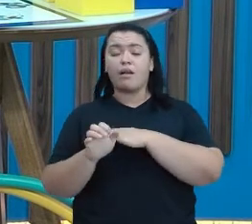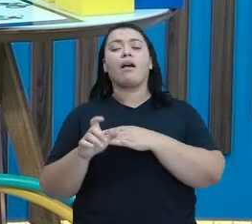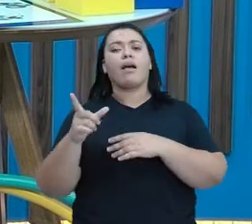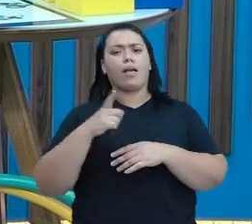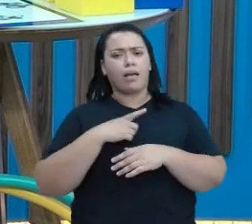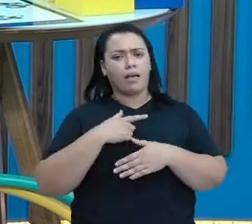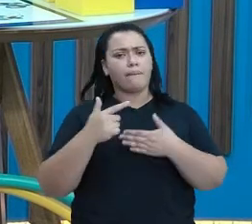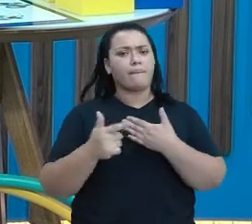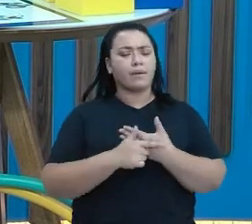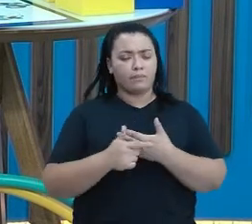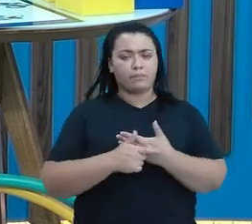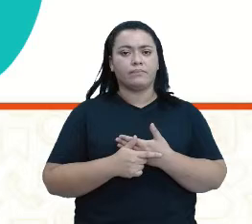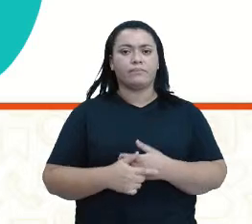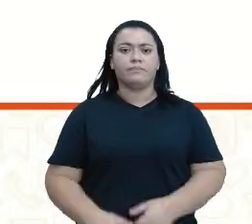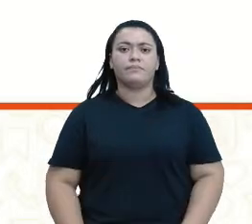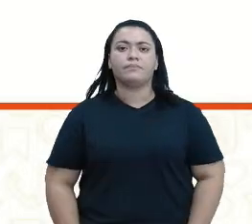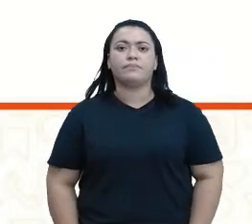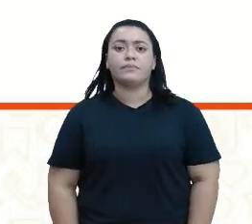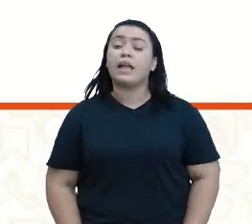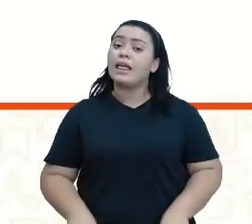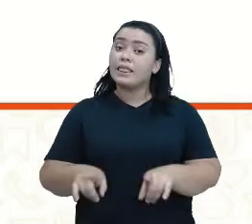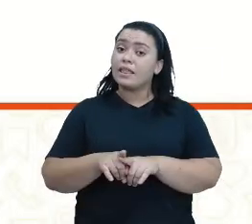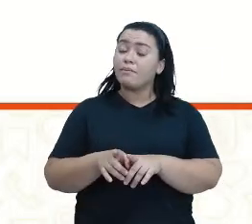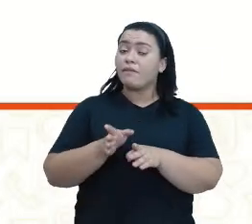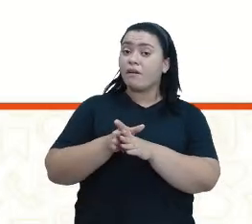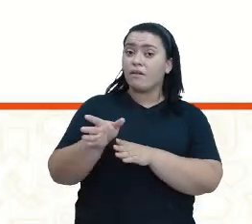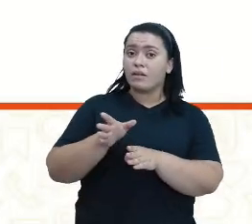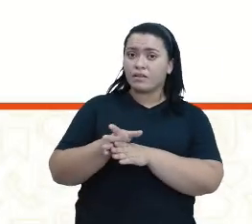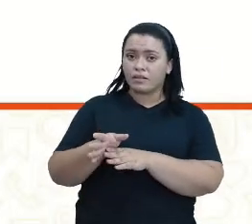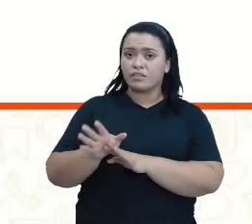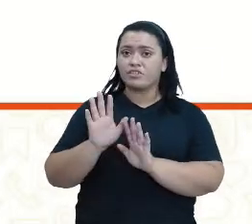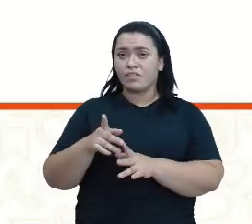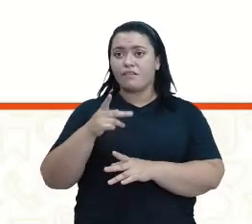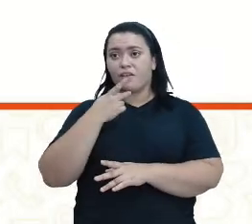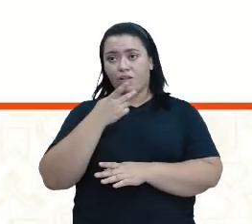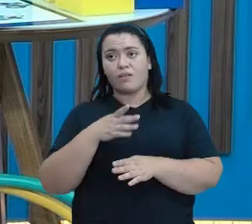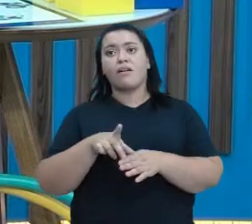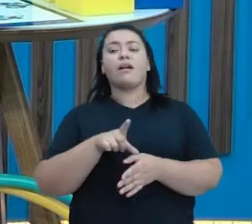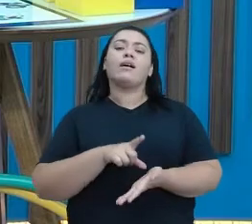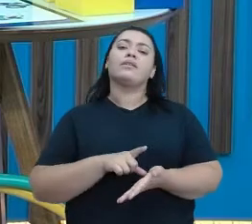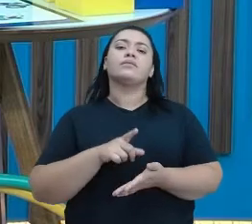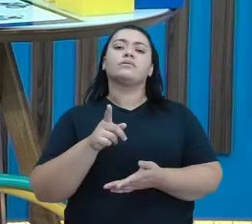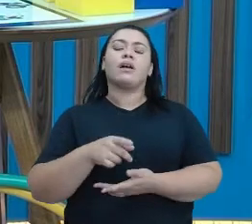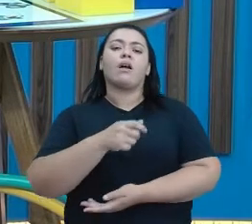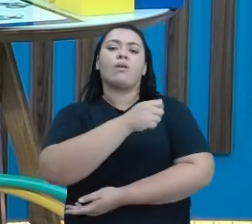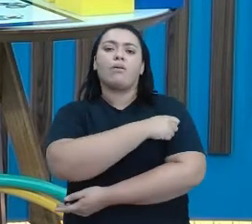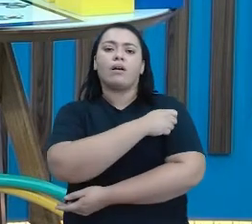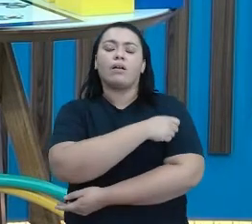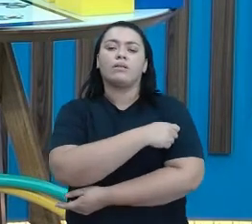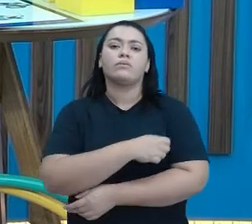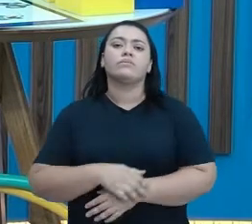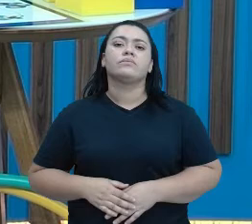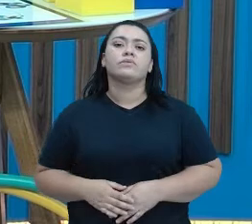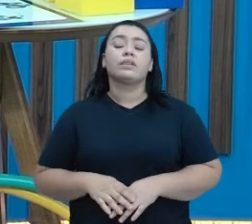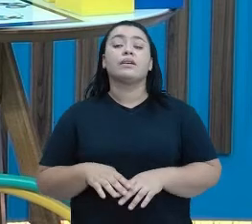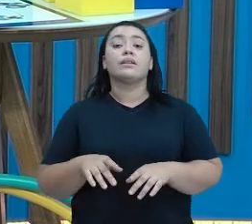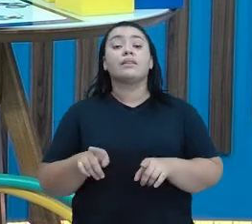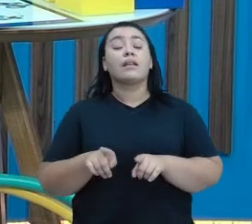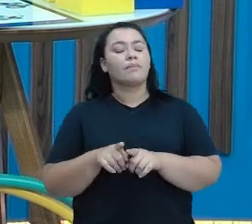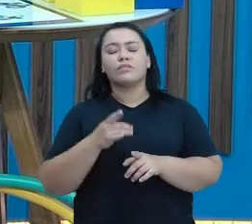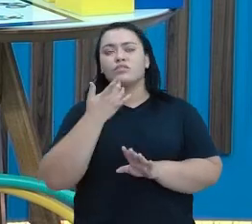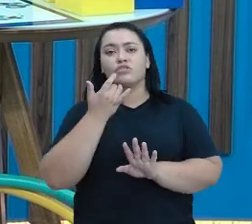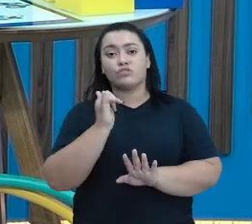estar lá contribuindo. Ele também vai orientar, como a gente colocou, os estudantes, não é? Os